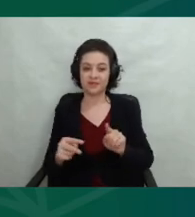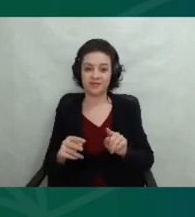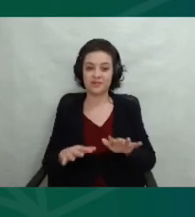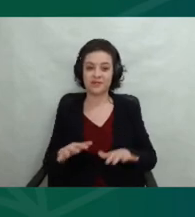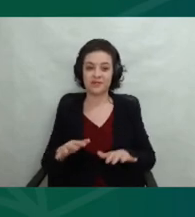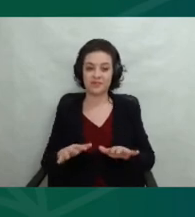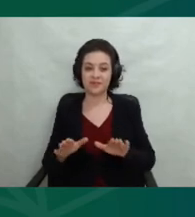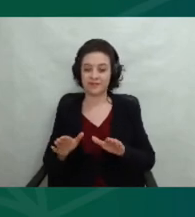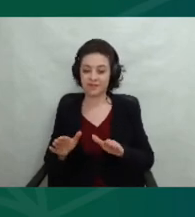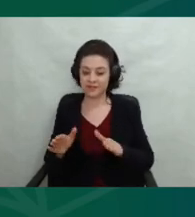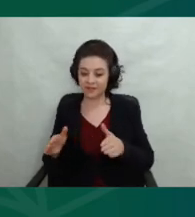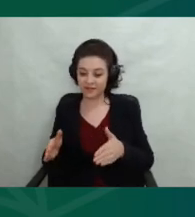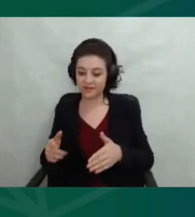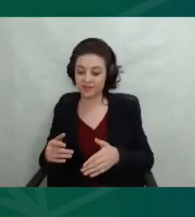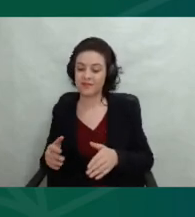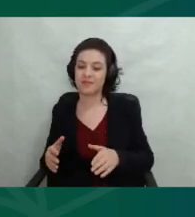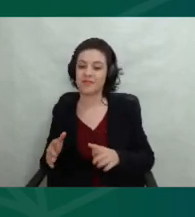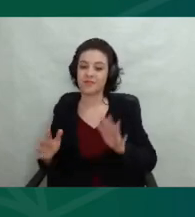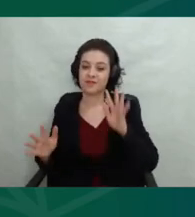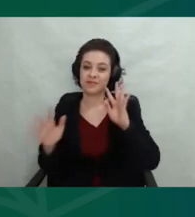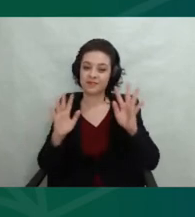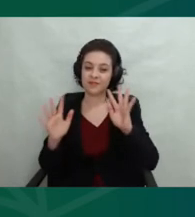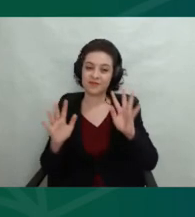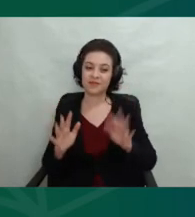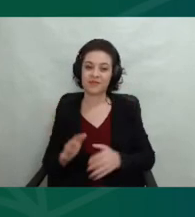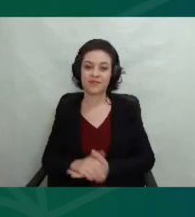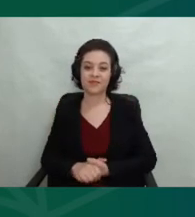gente refletir um pouquinho sobre isso também. Próximo, por favor.